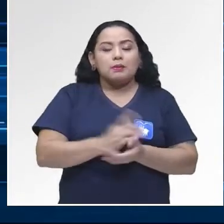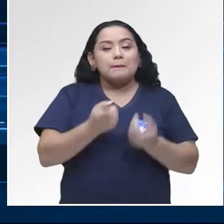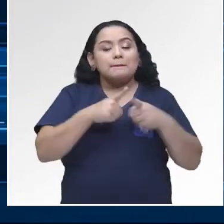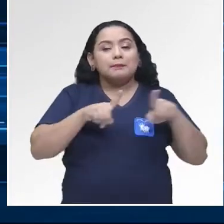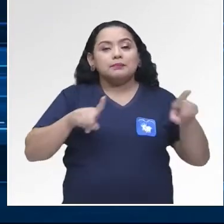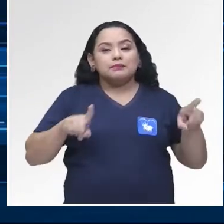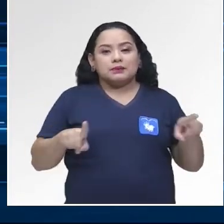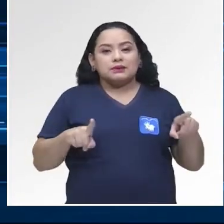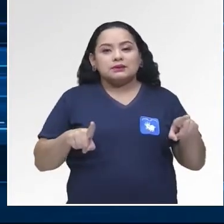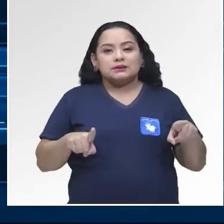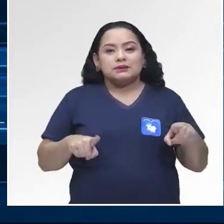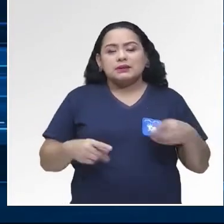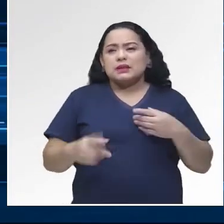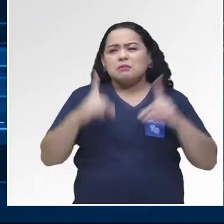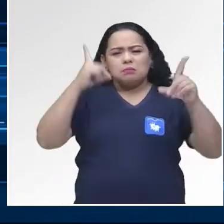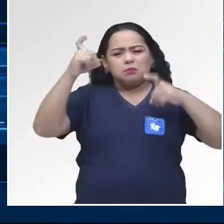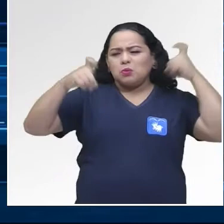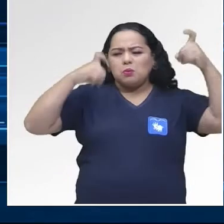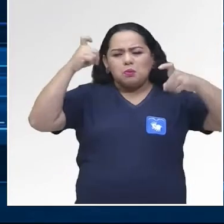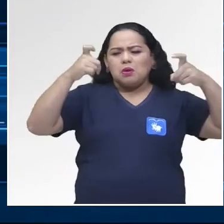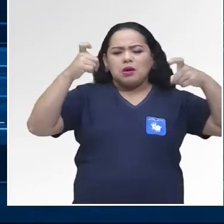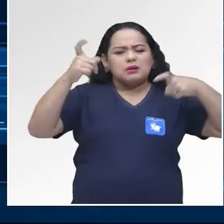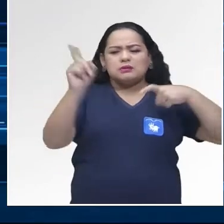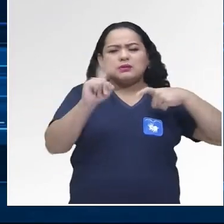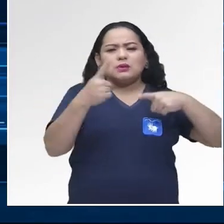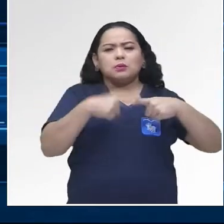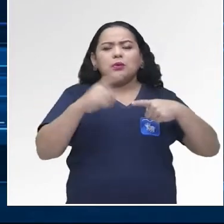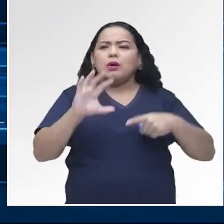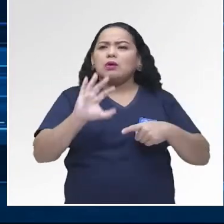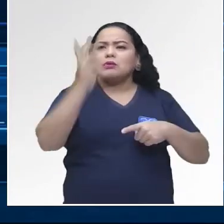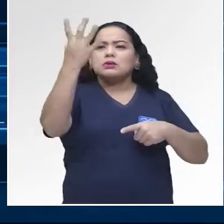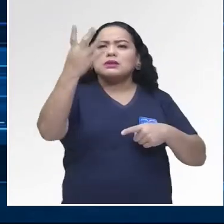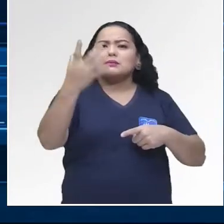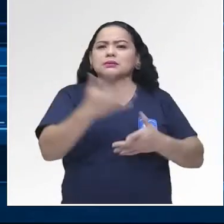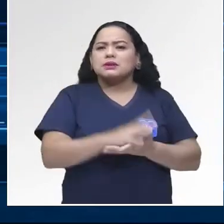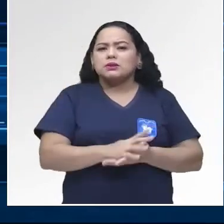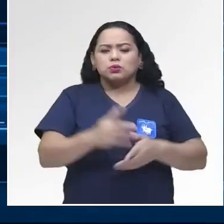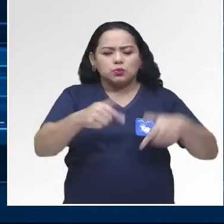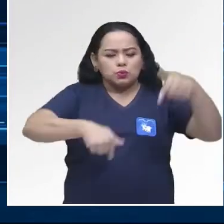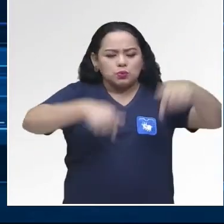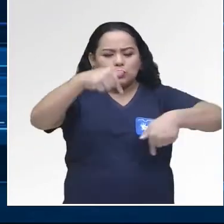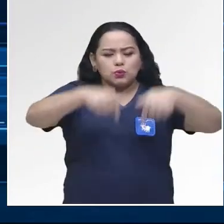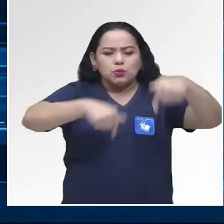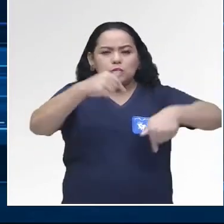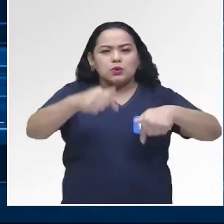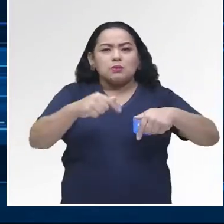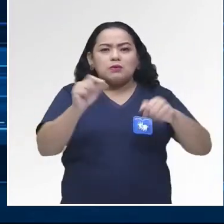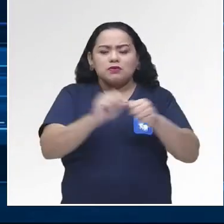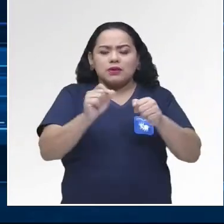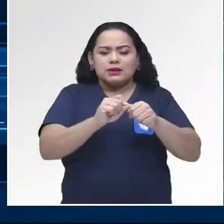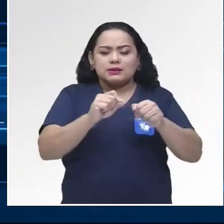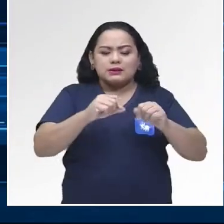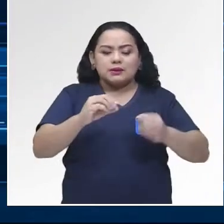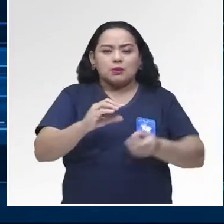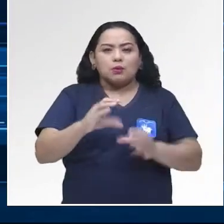Mas ela não está preocupada qual é o fenômeno físico, químico, que faz com que o bolo